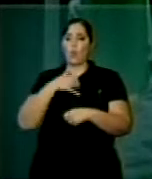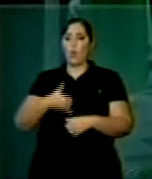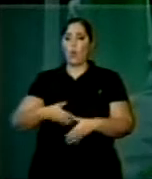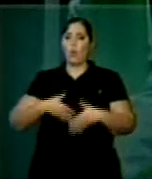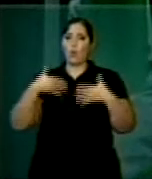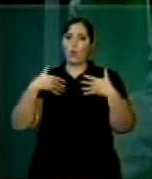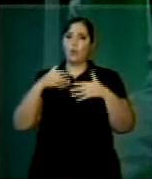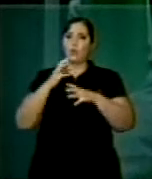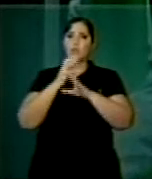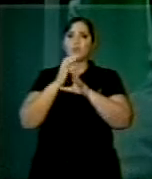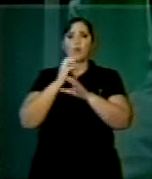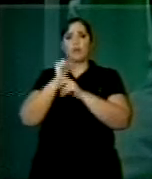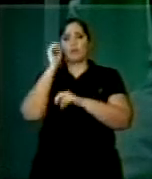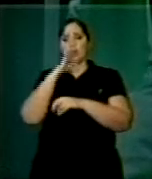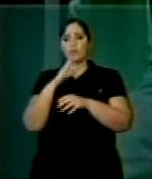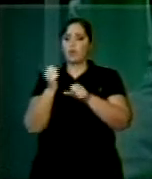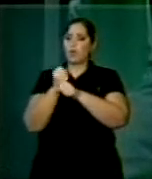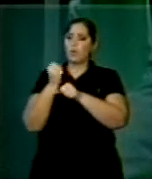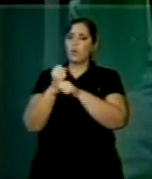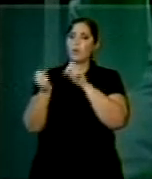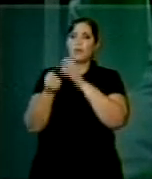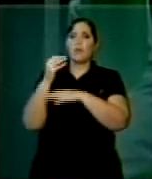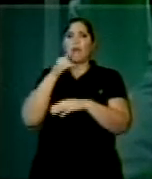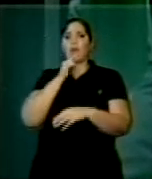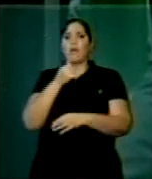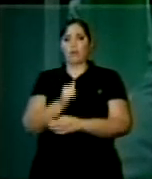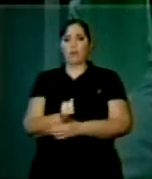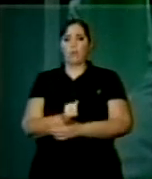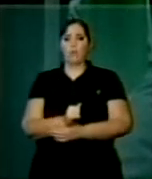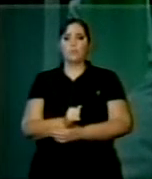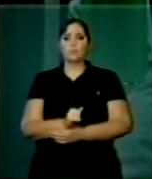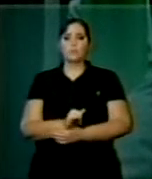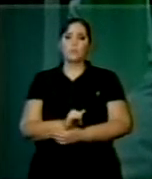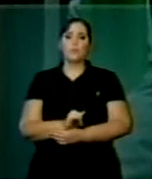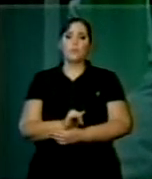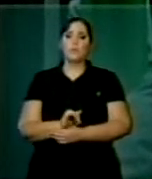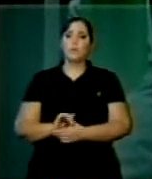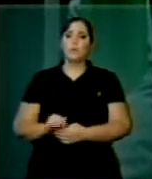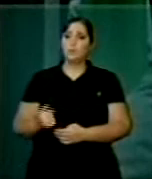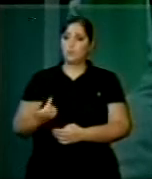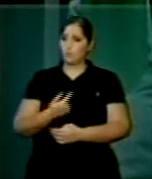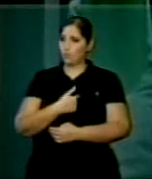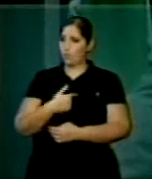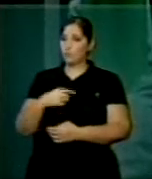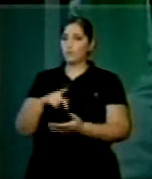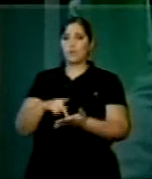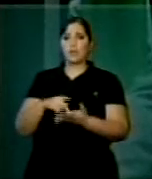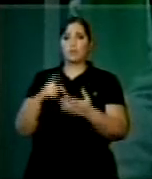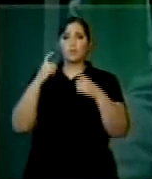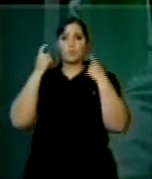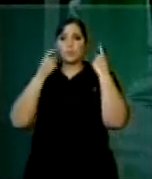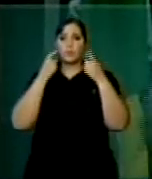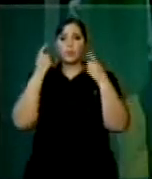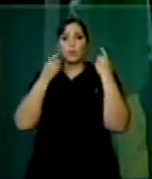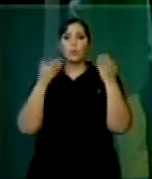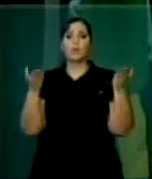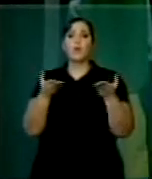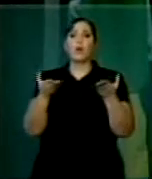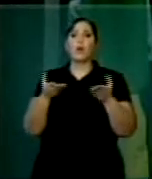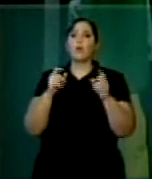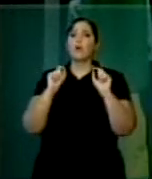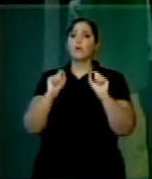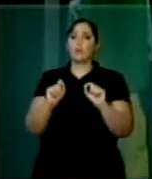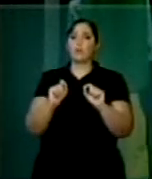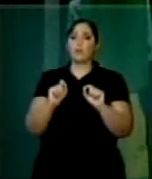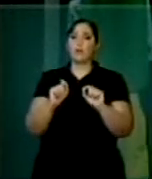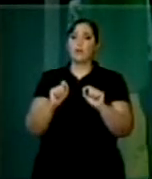esta obra de construção do setor elétrico. A nossa preocupação neste momento se revela